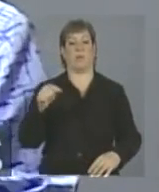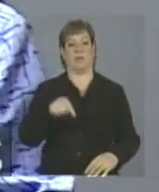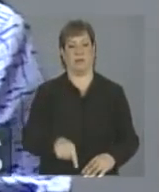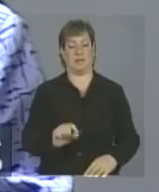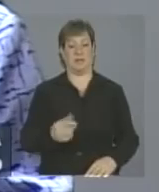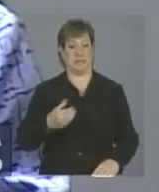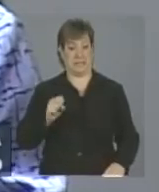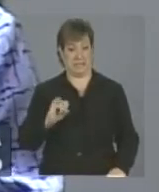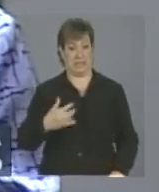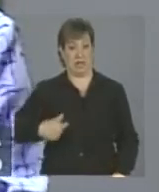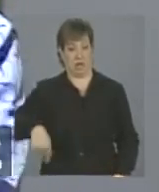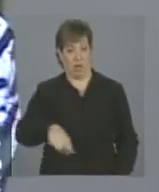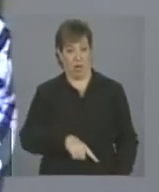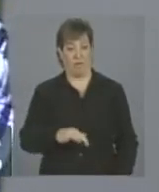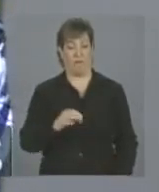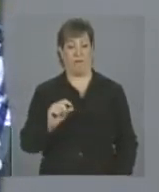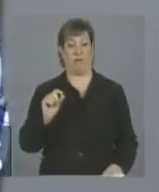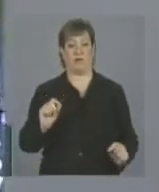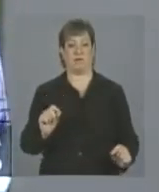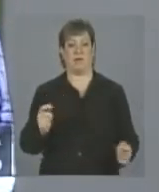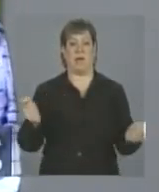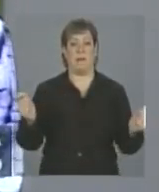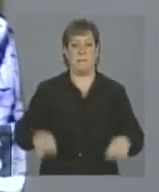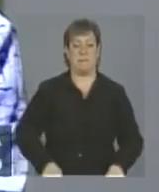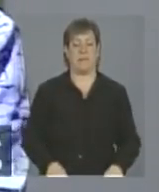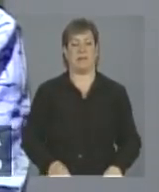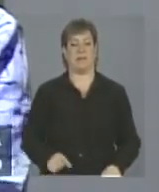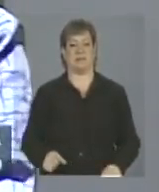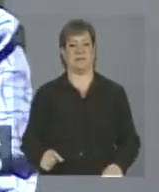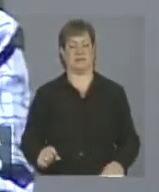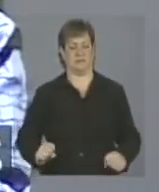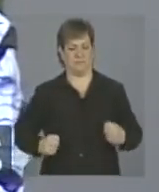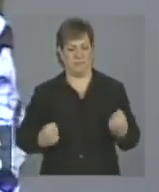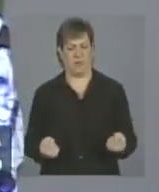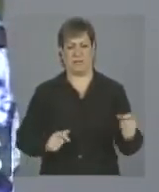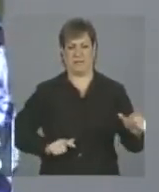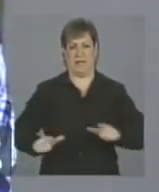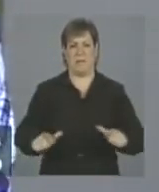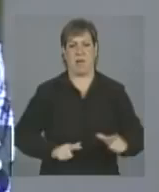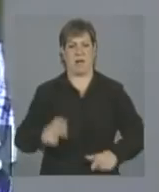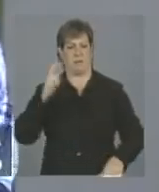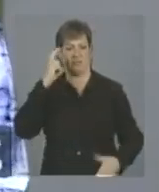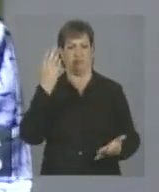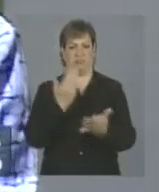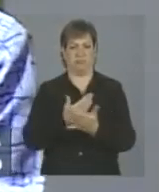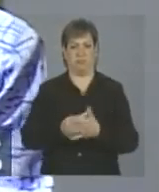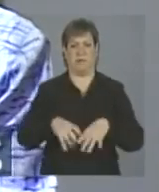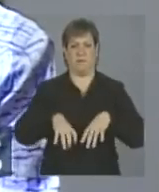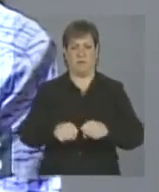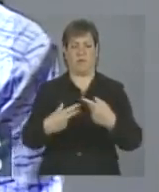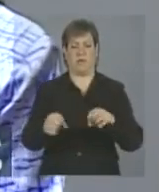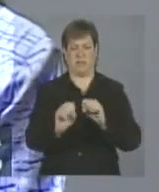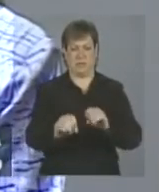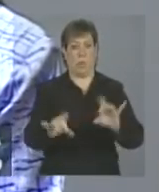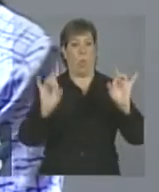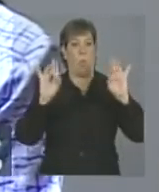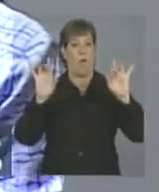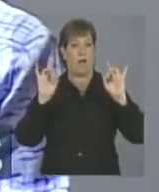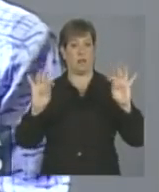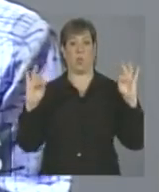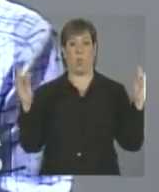se nós formos capazes de capacitar a nossa força de trabalho, se nós formos capazes de dar educação de qualidade